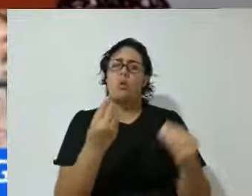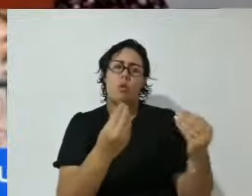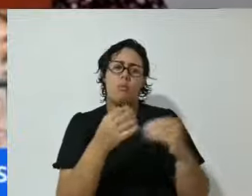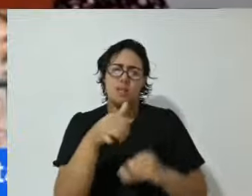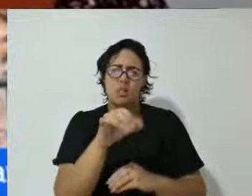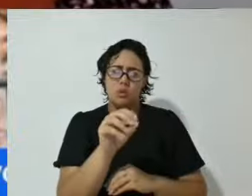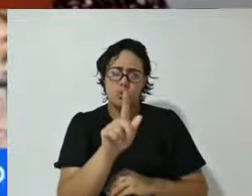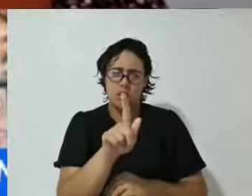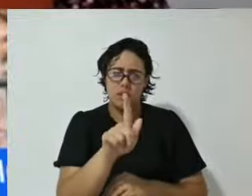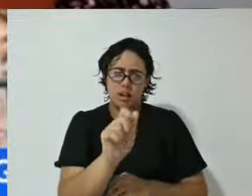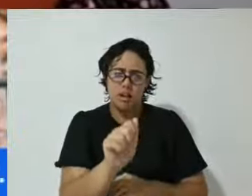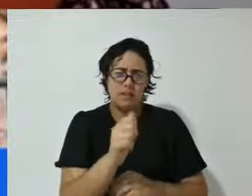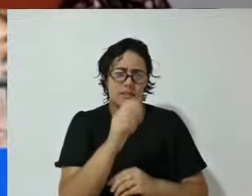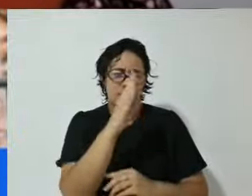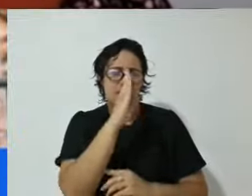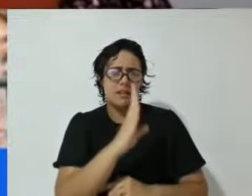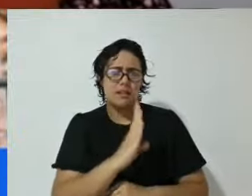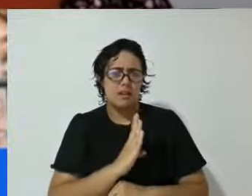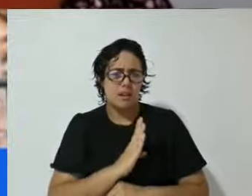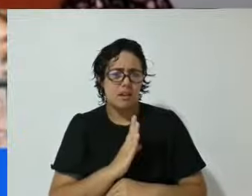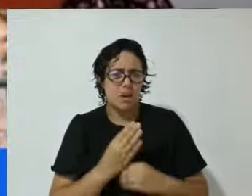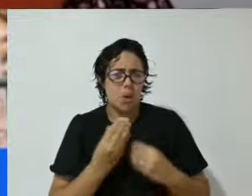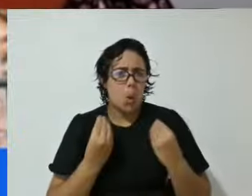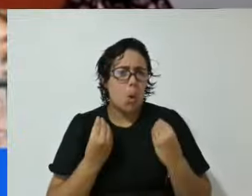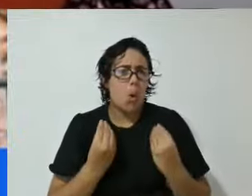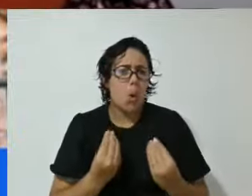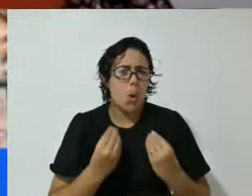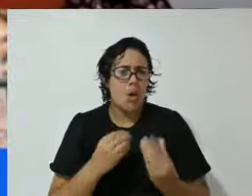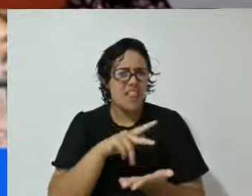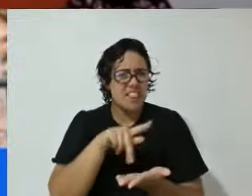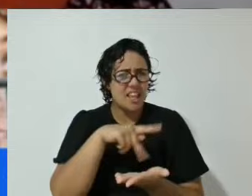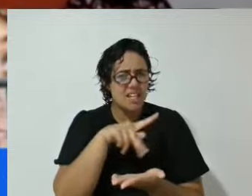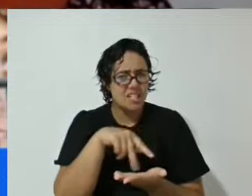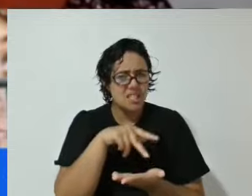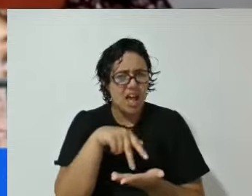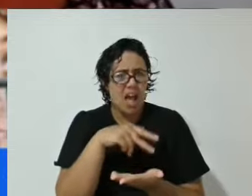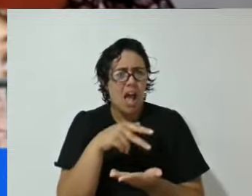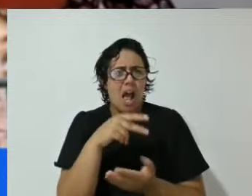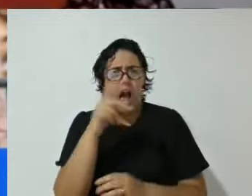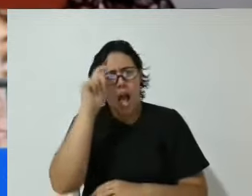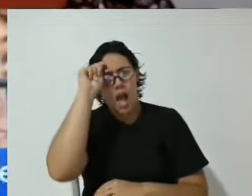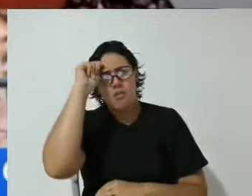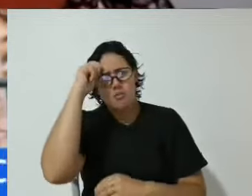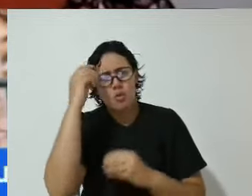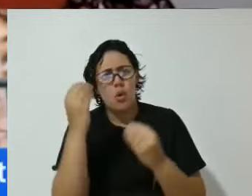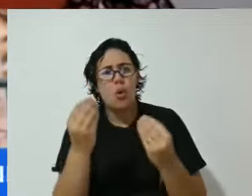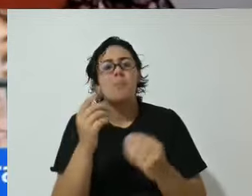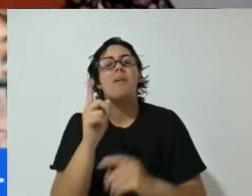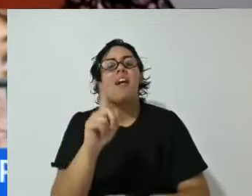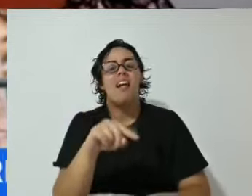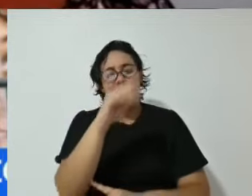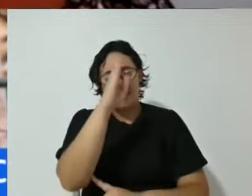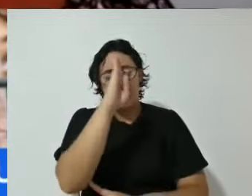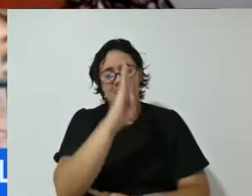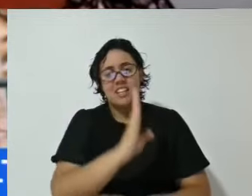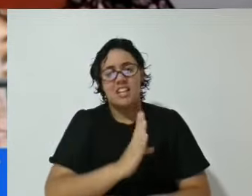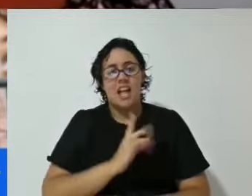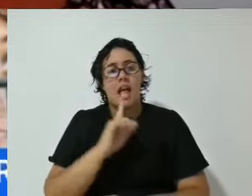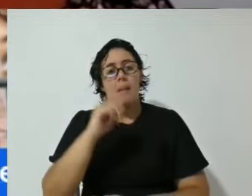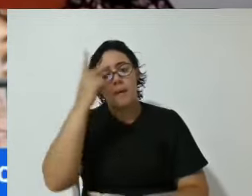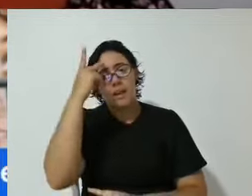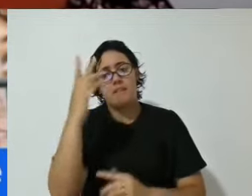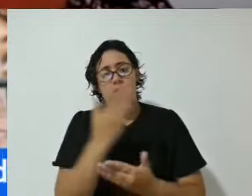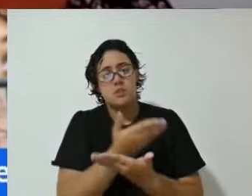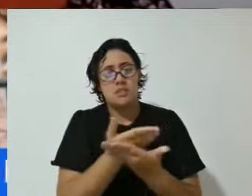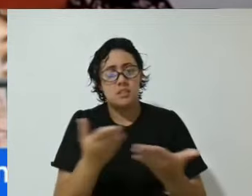graça? Lian Kun, dança afro, né? Meu Deus, é de graça, gente, isso aqui é para vocês. E a